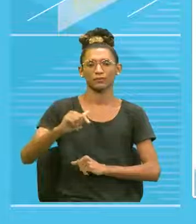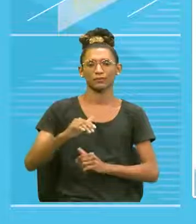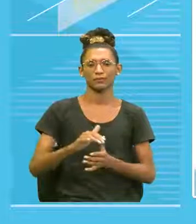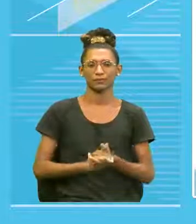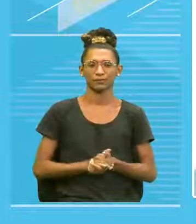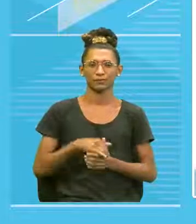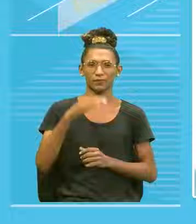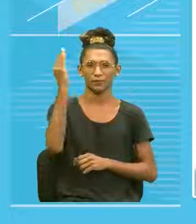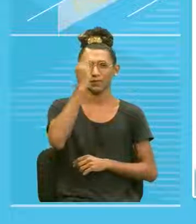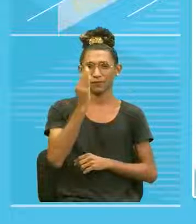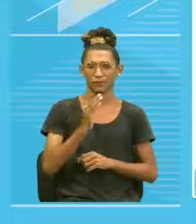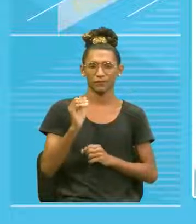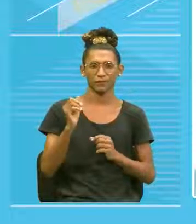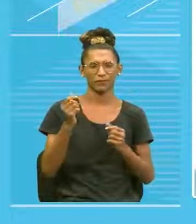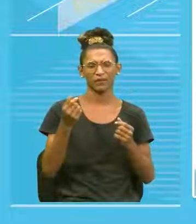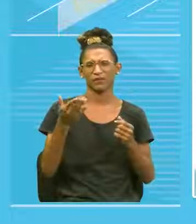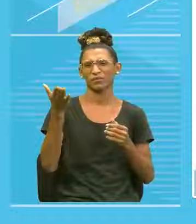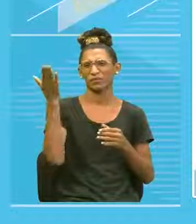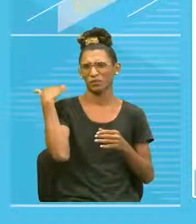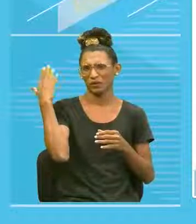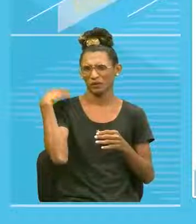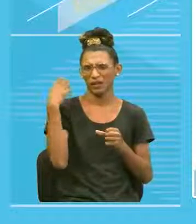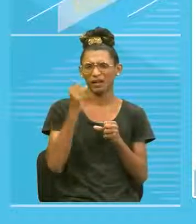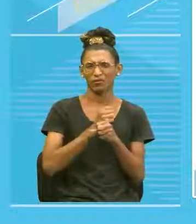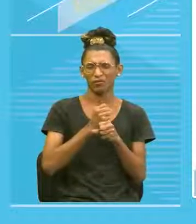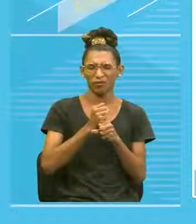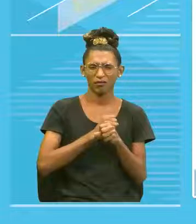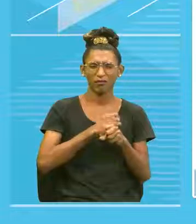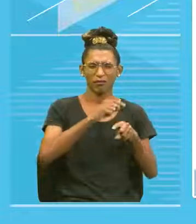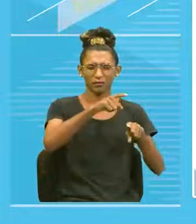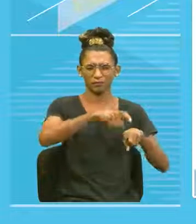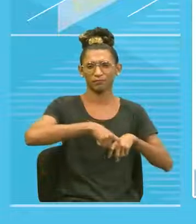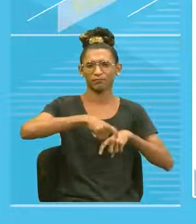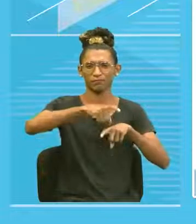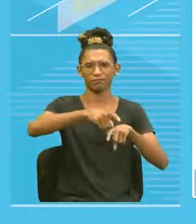e o Brasil era rural nos anos 60